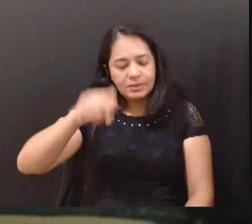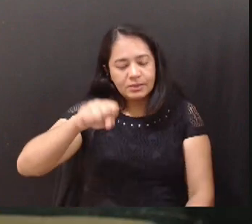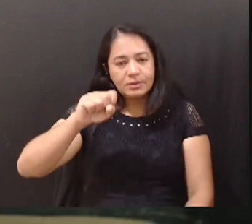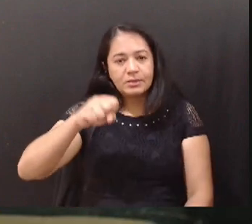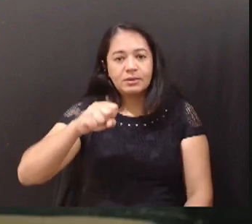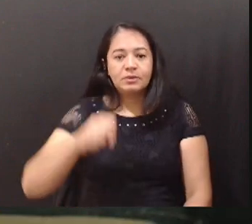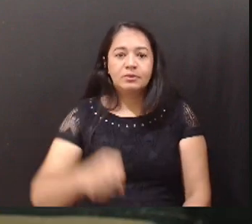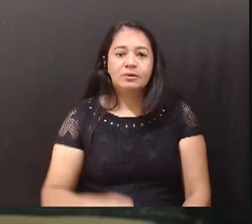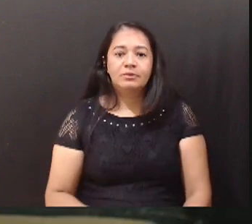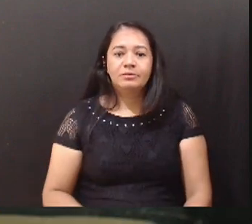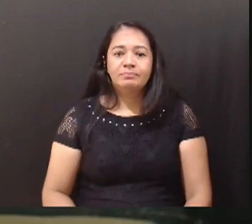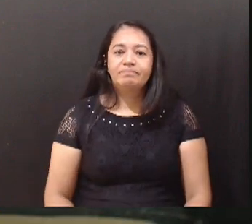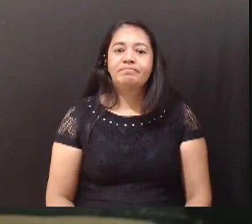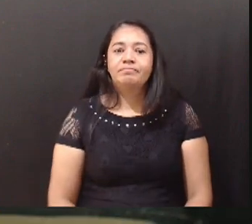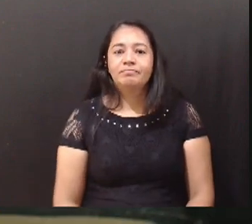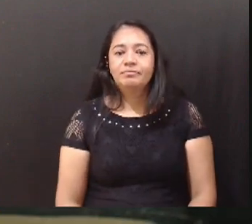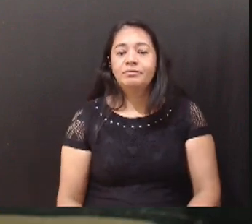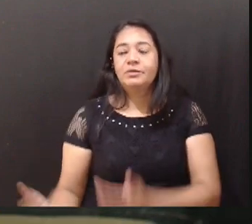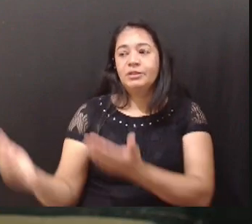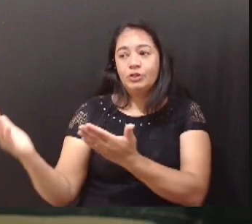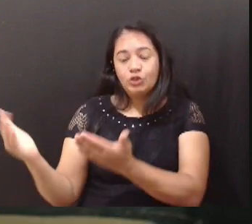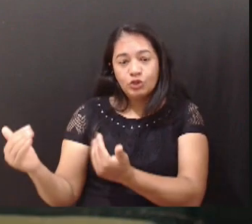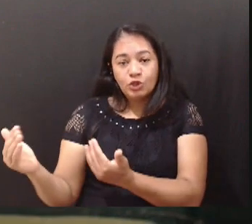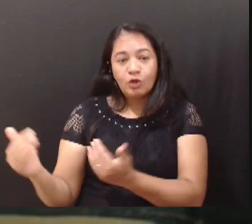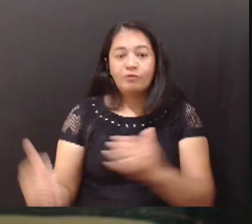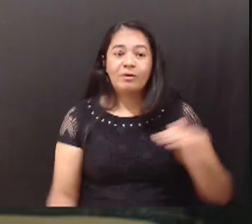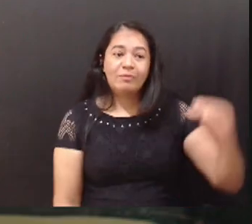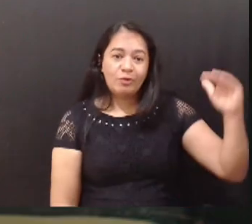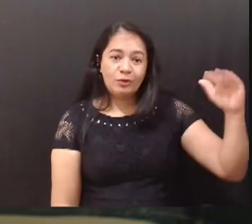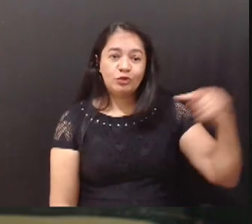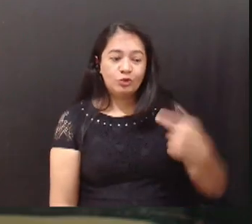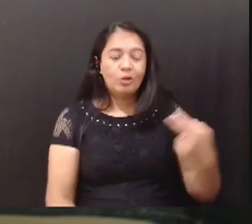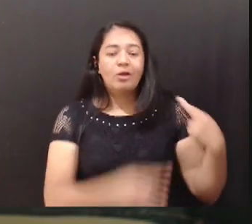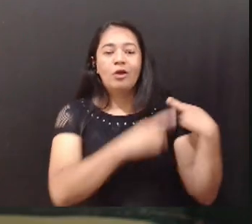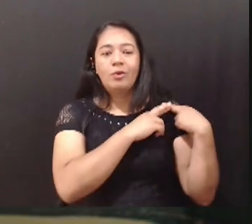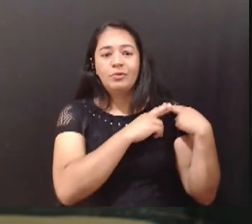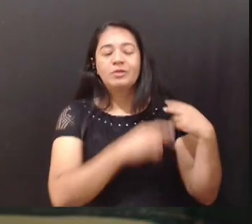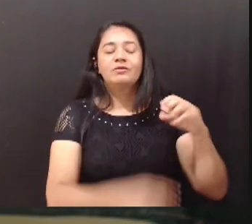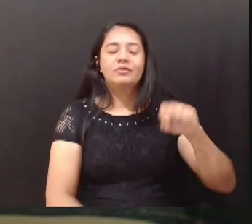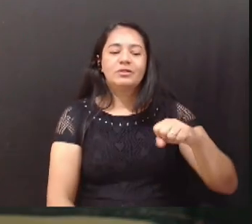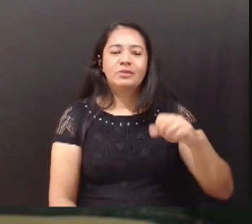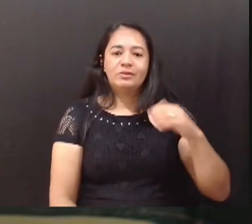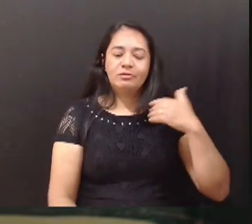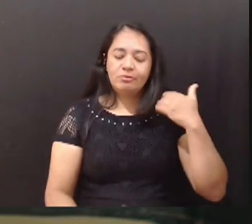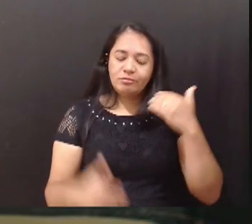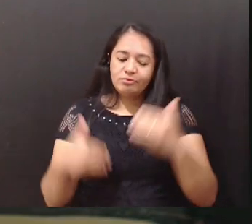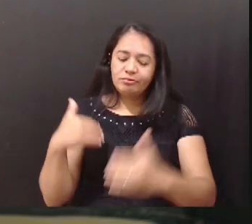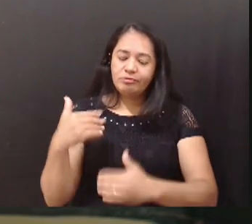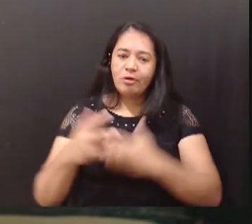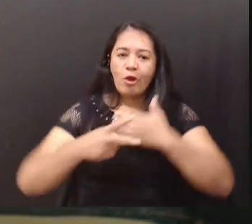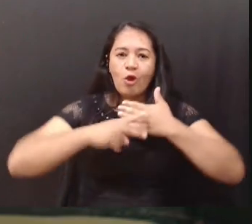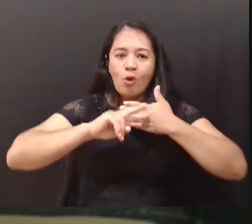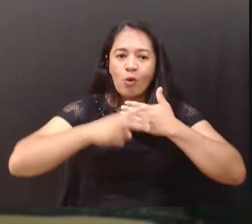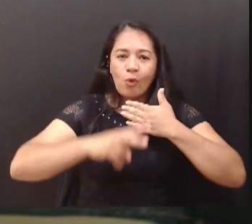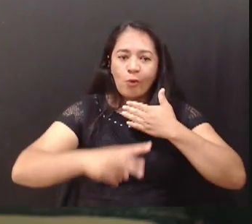pelo jovem, pelo adulto, e com certeza isso vai refletir lá na frente. E se você não quiser